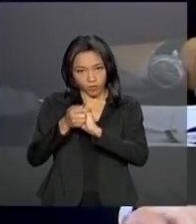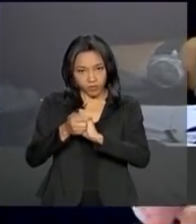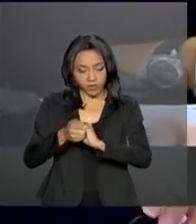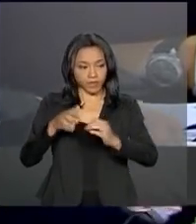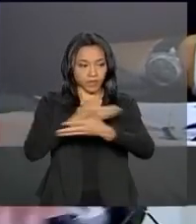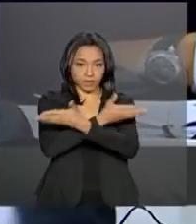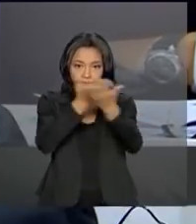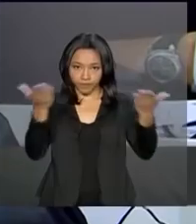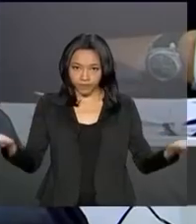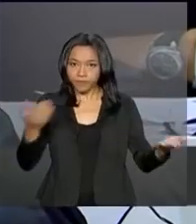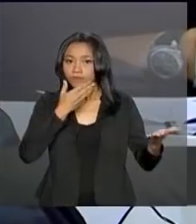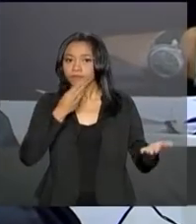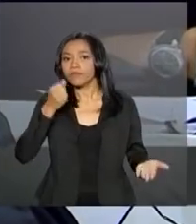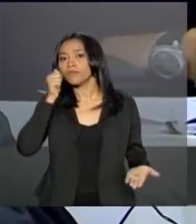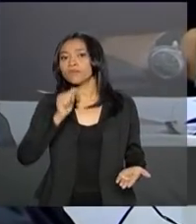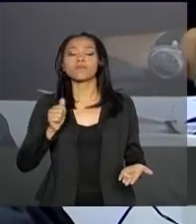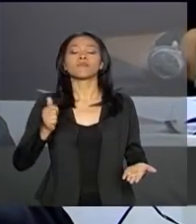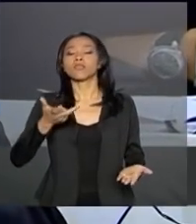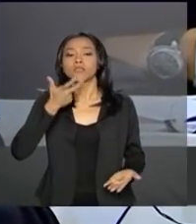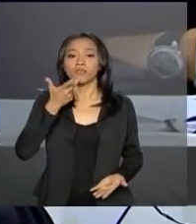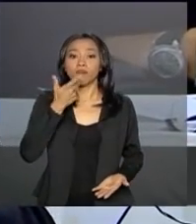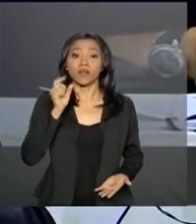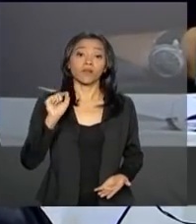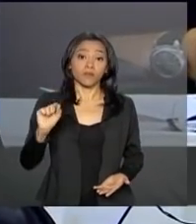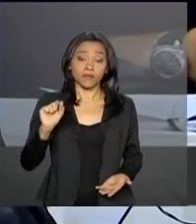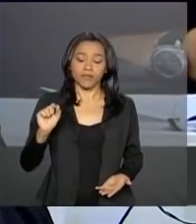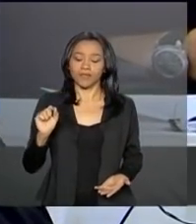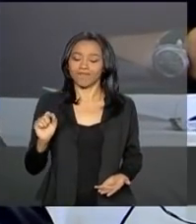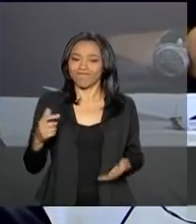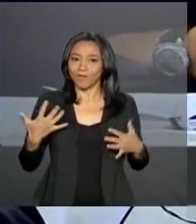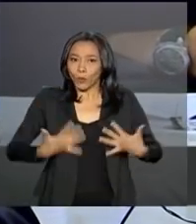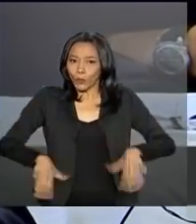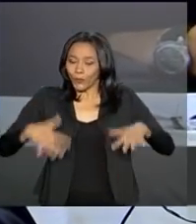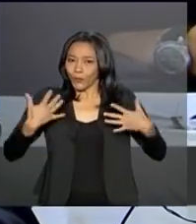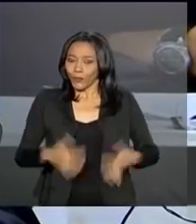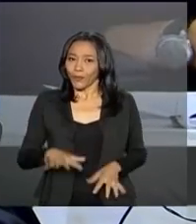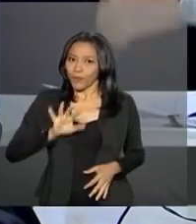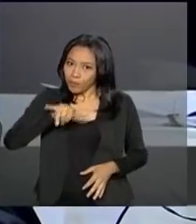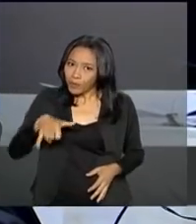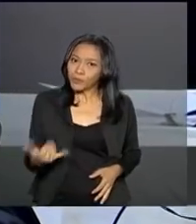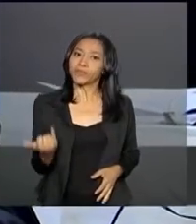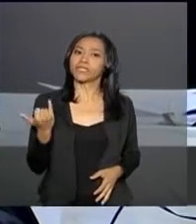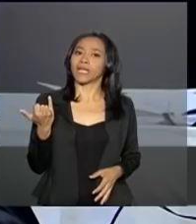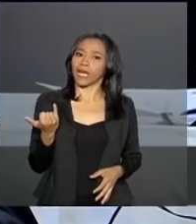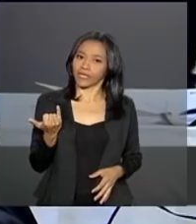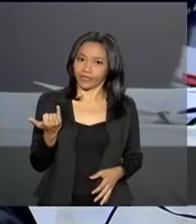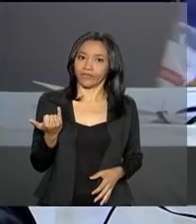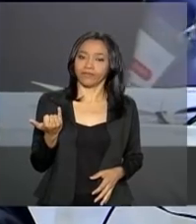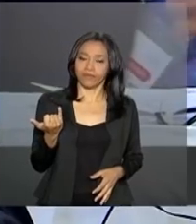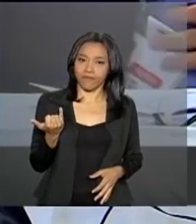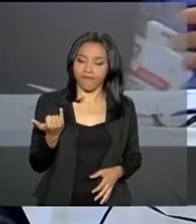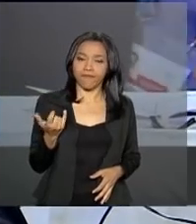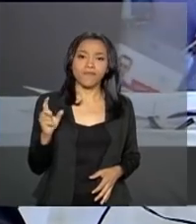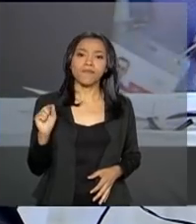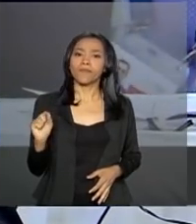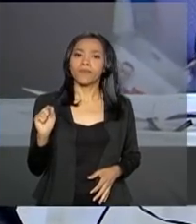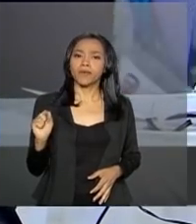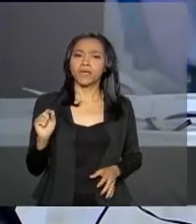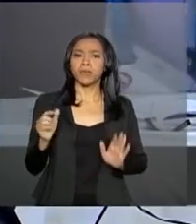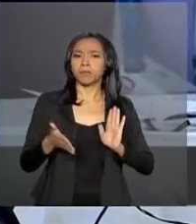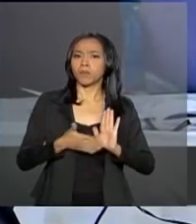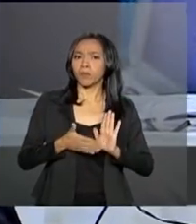e dizer da grande oportunidade que vossa excelência nos confere propondo